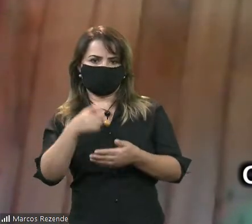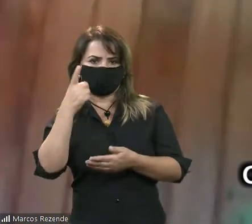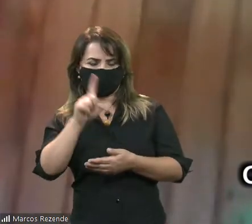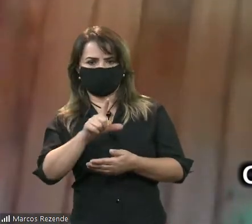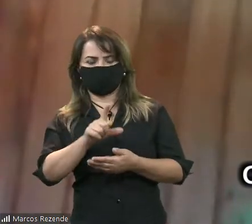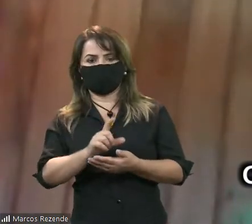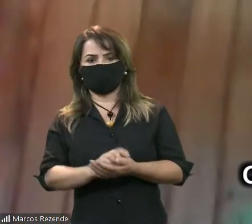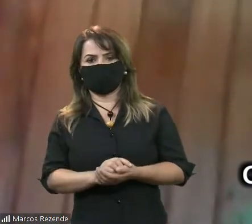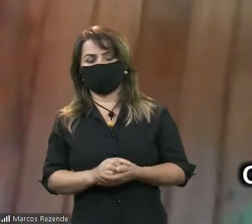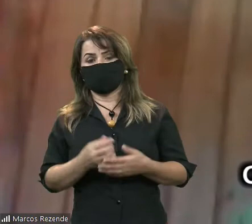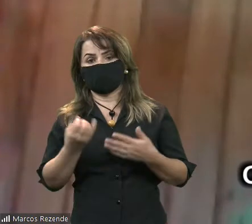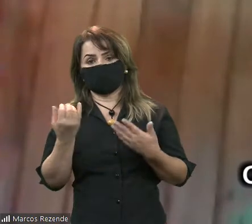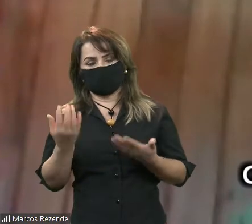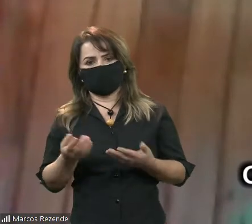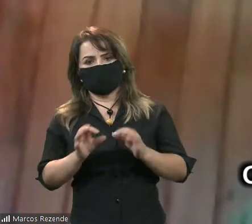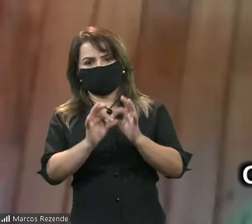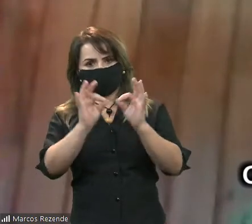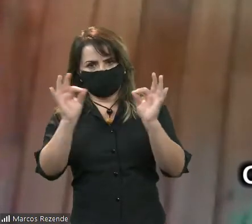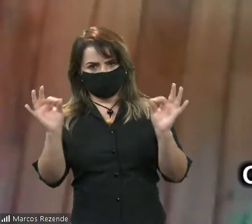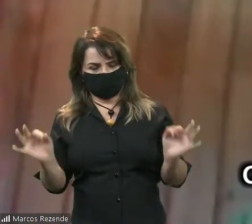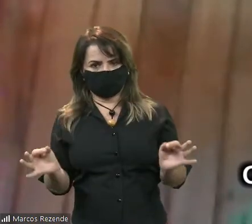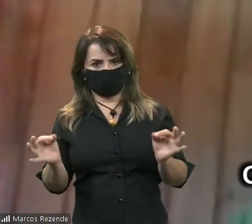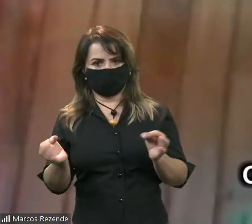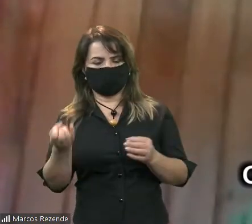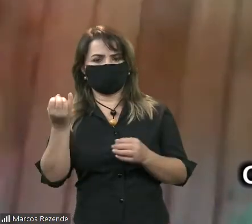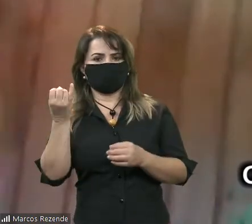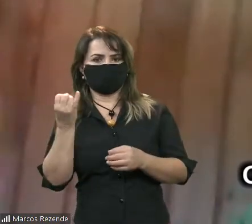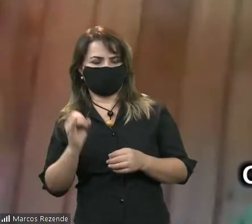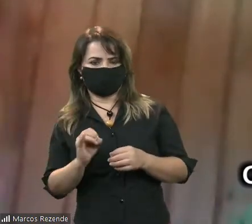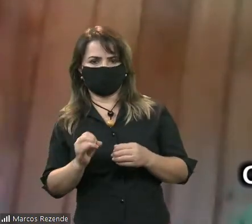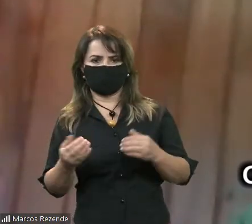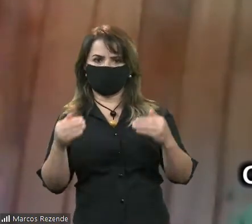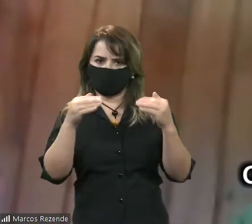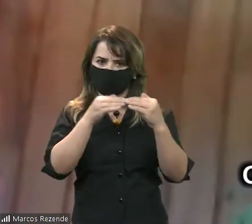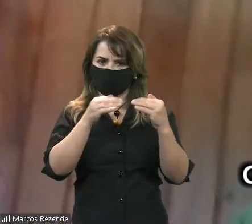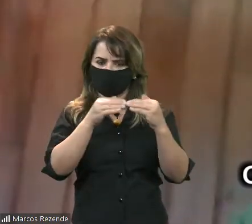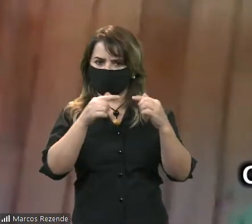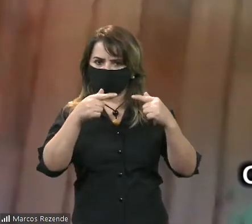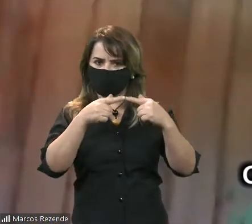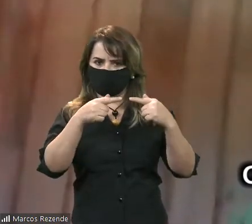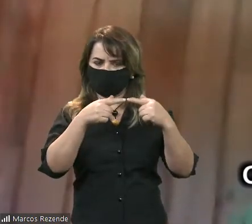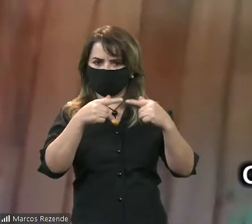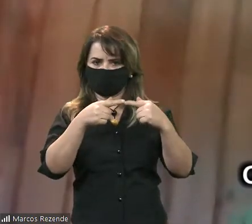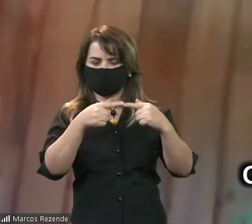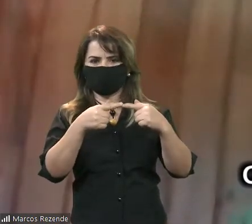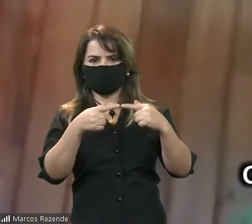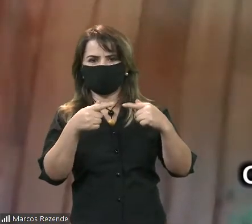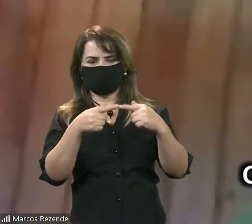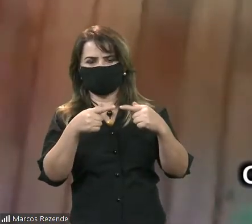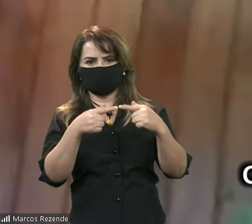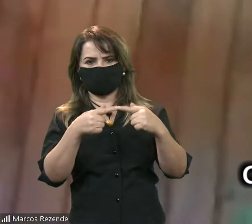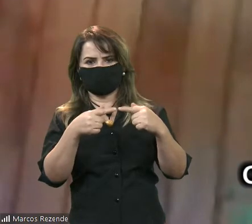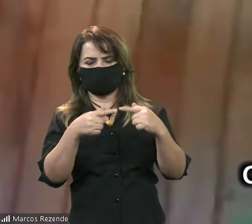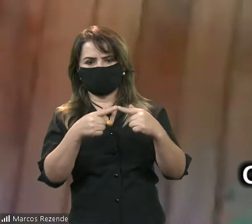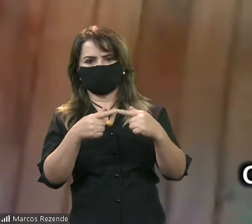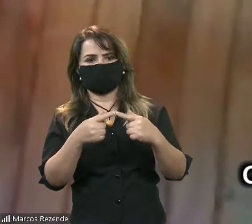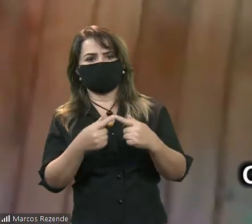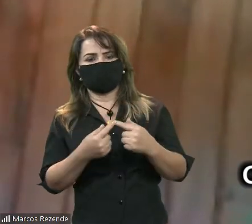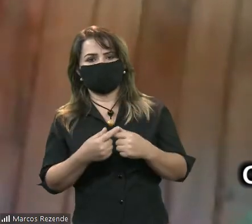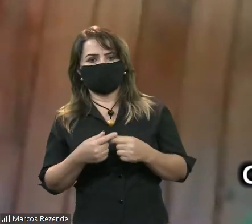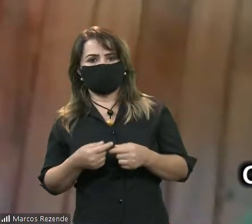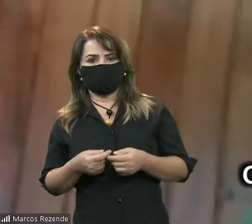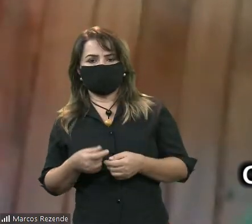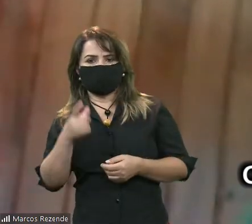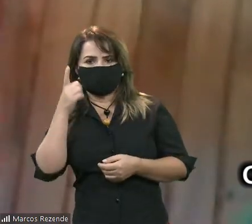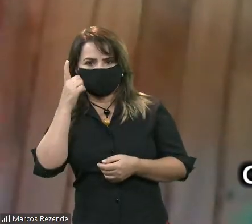o que obtiver maioria simples, persistindo o empate de acordo com a lei orgânica do nosso município, será